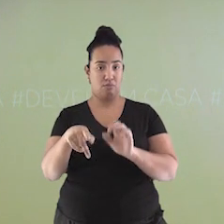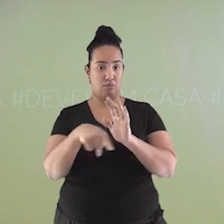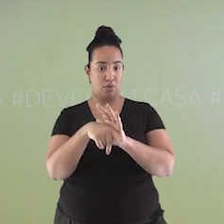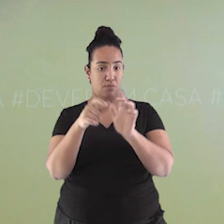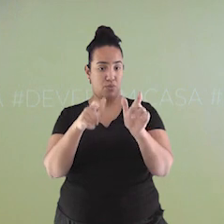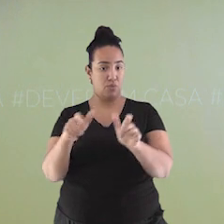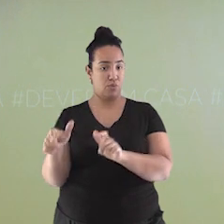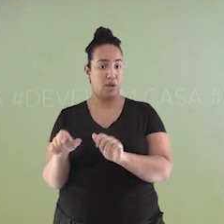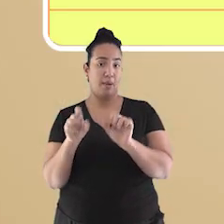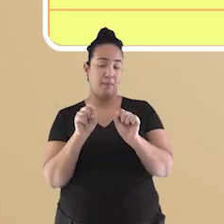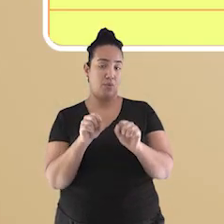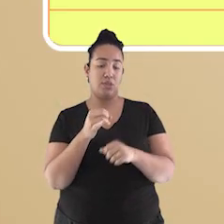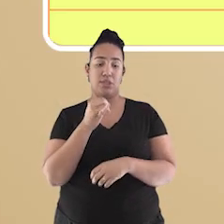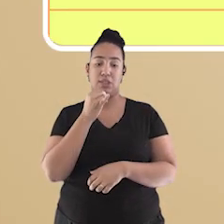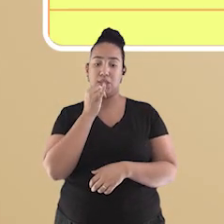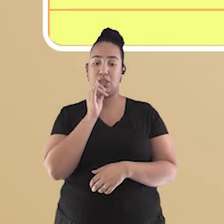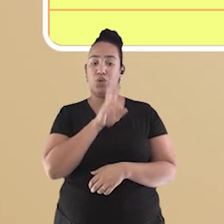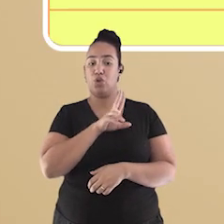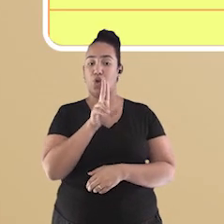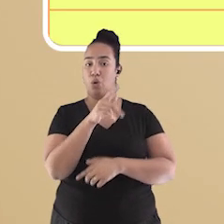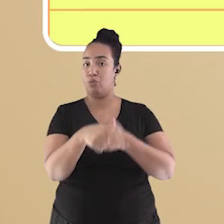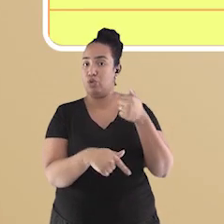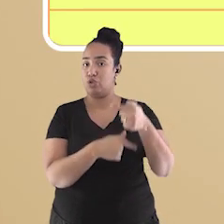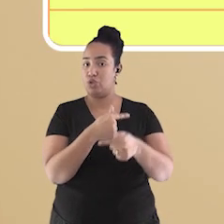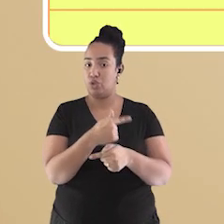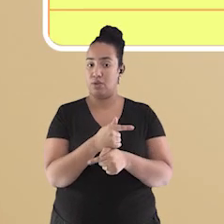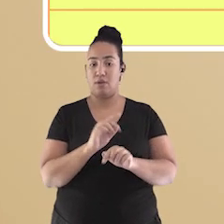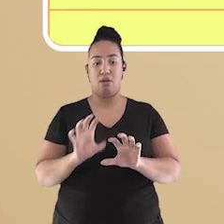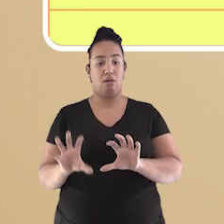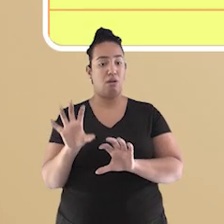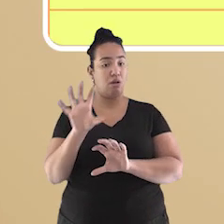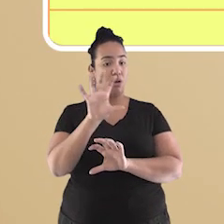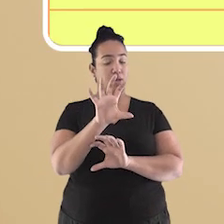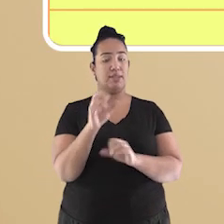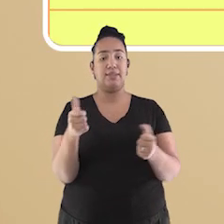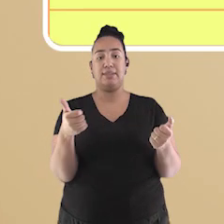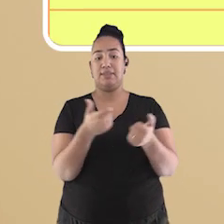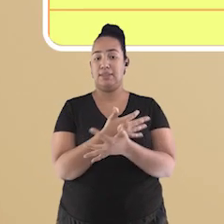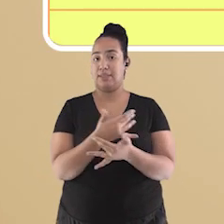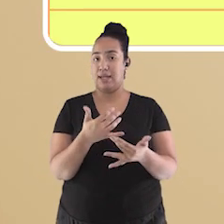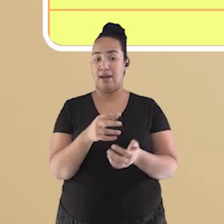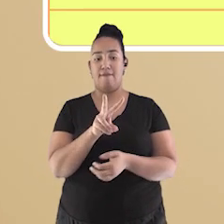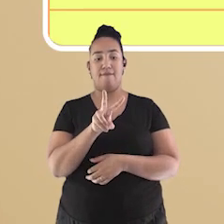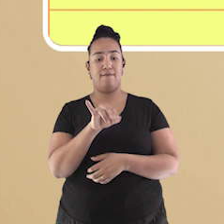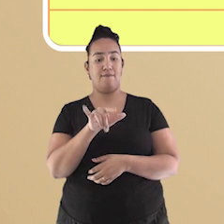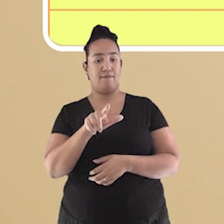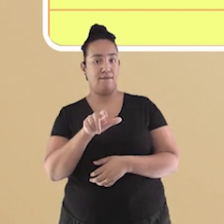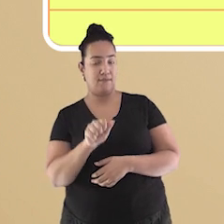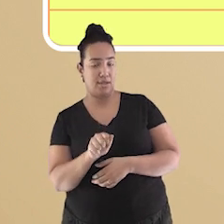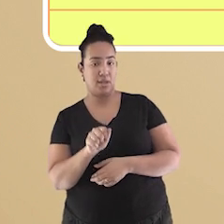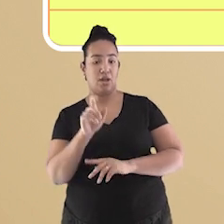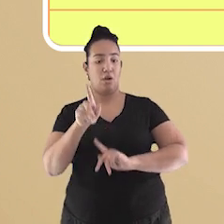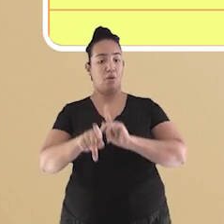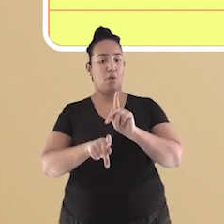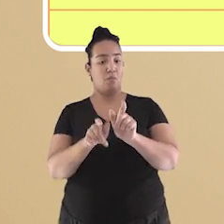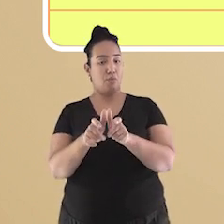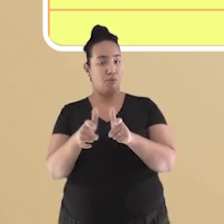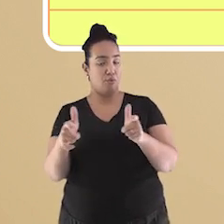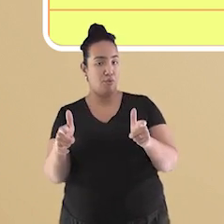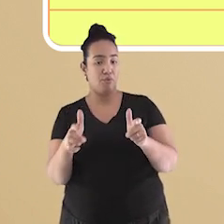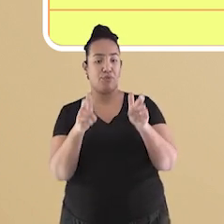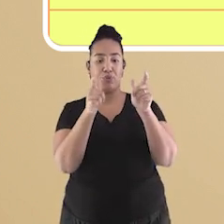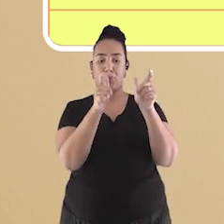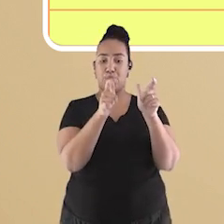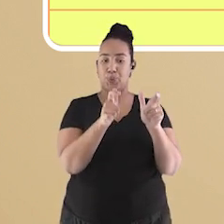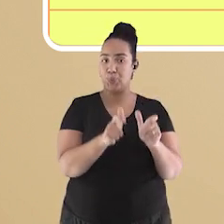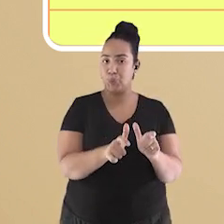topônimos podem ser o nome geográfico próprio de região, cidade, vila,